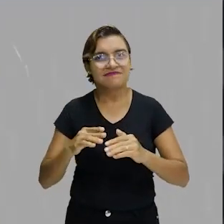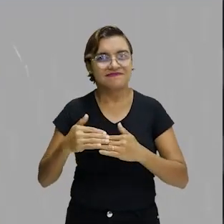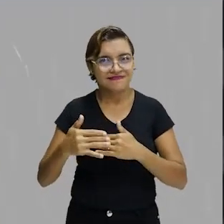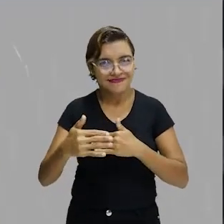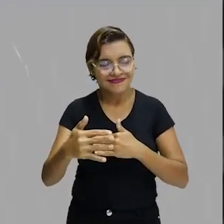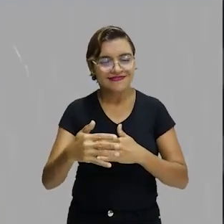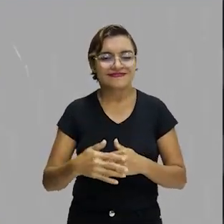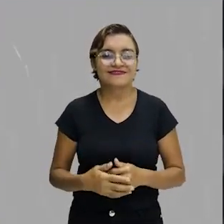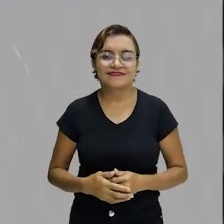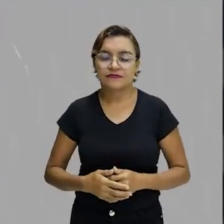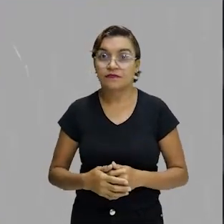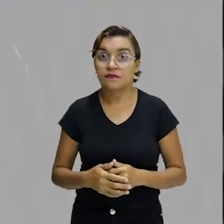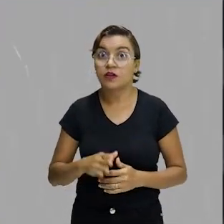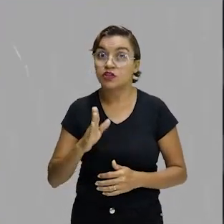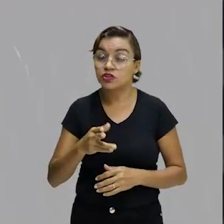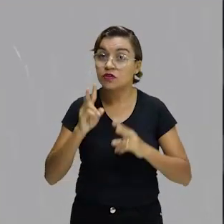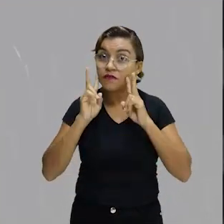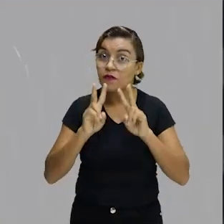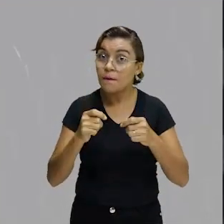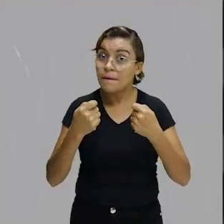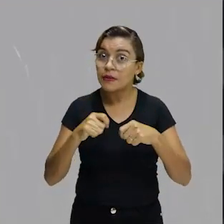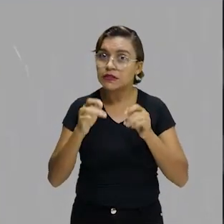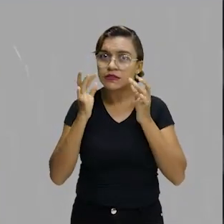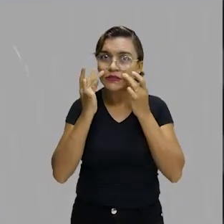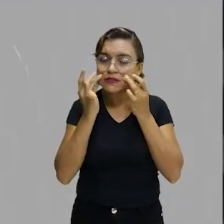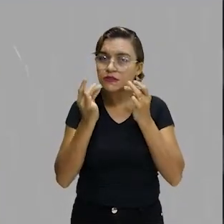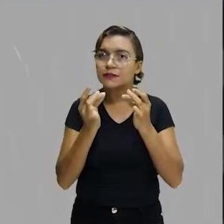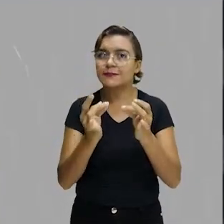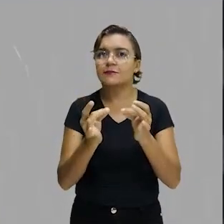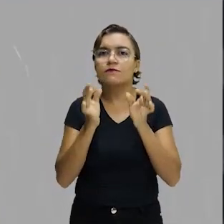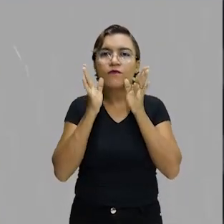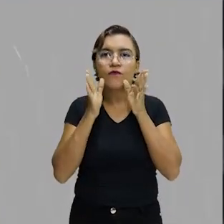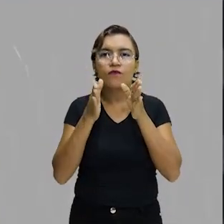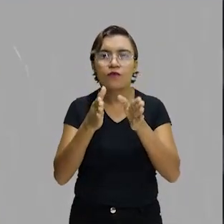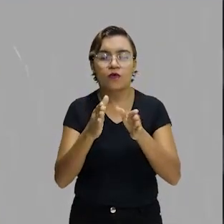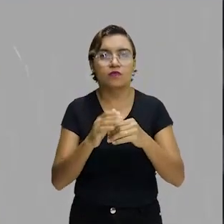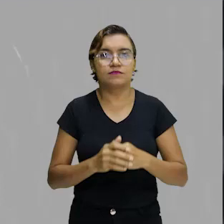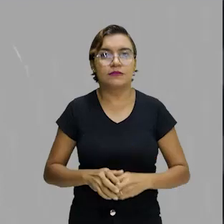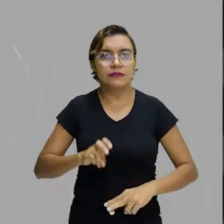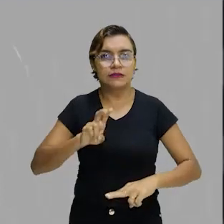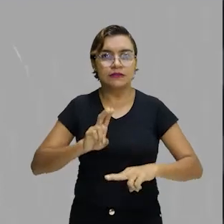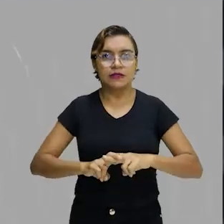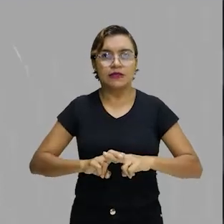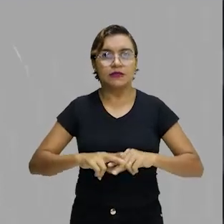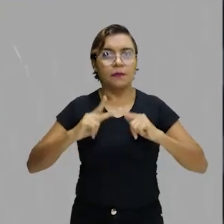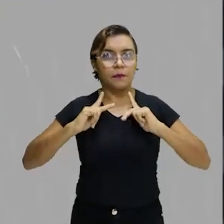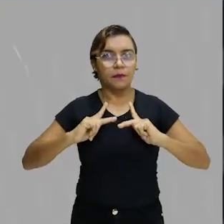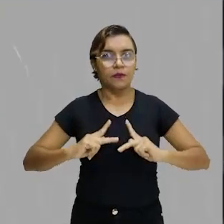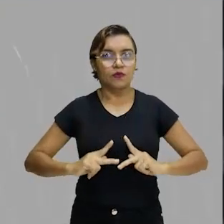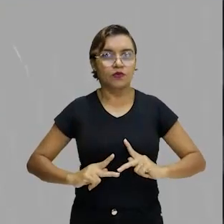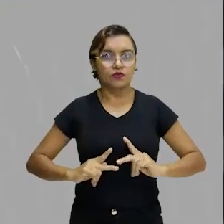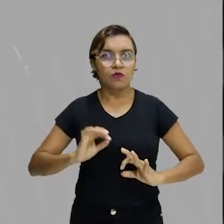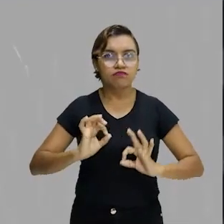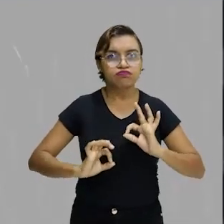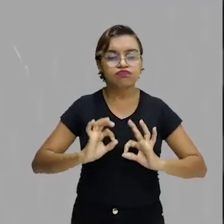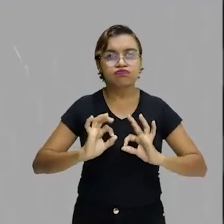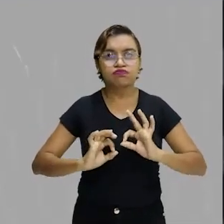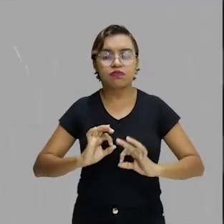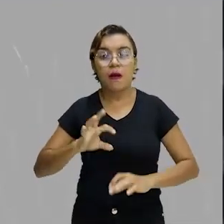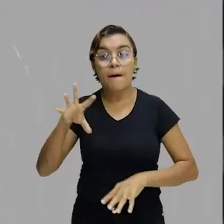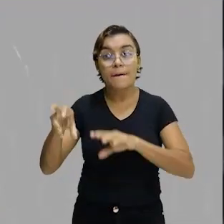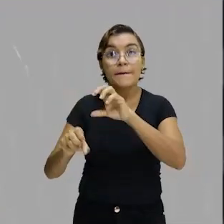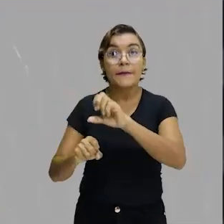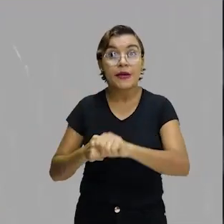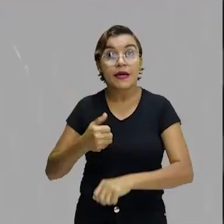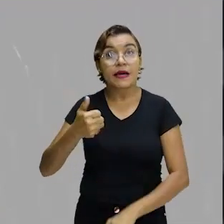continuar? Você já viu que tem que ter muita atenção, muito foco. Então, ó, arruma a coluna aí na cadeira, pega a canetinha, o caderno,